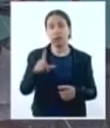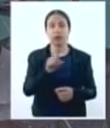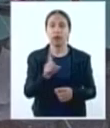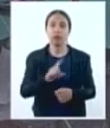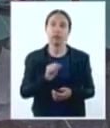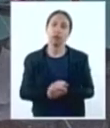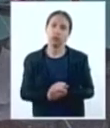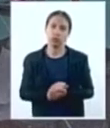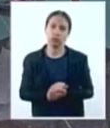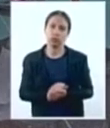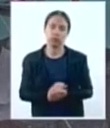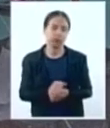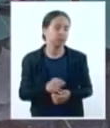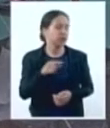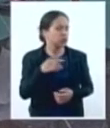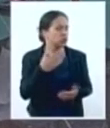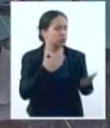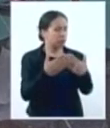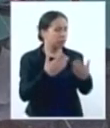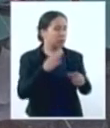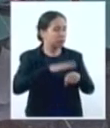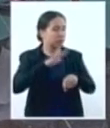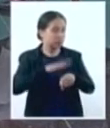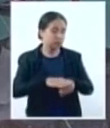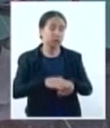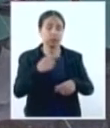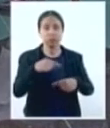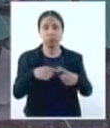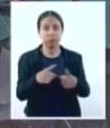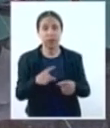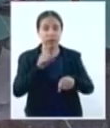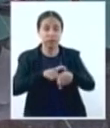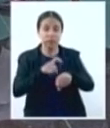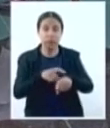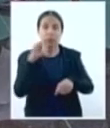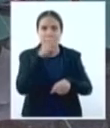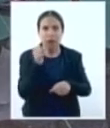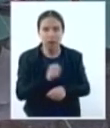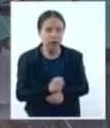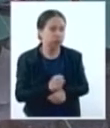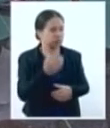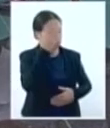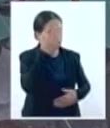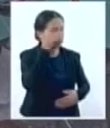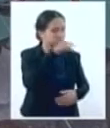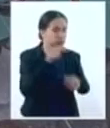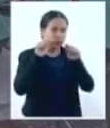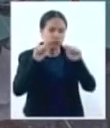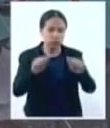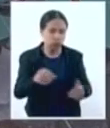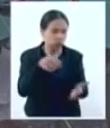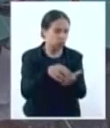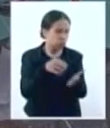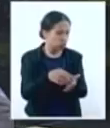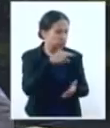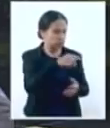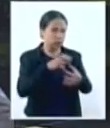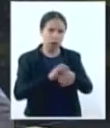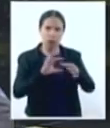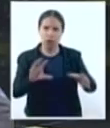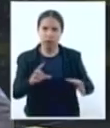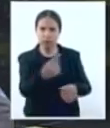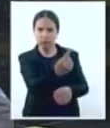muito corrido. Gostaria muito de agradecer por esse momento, pela entrevista, pela sua assessoria, pela sua disponibilidade. Esperamos